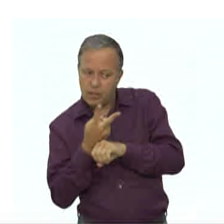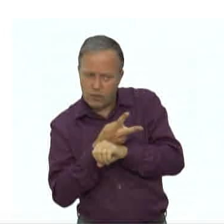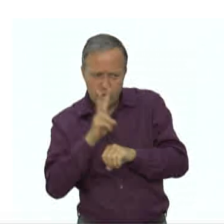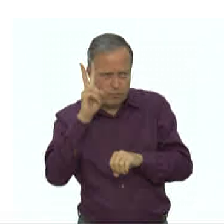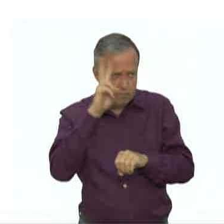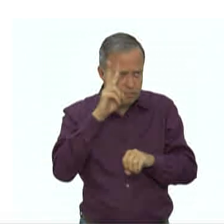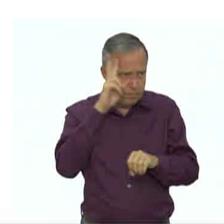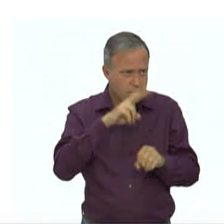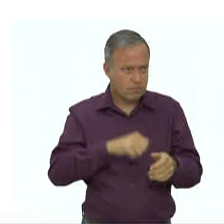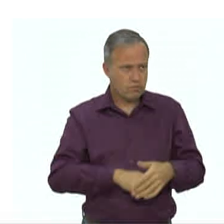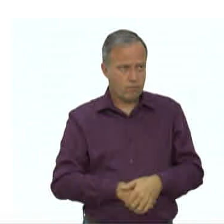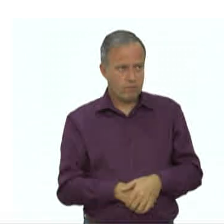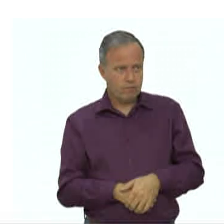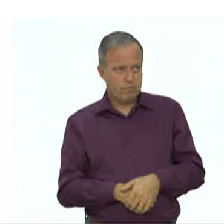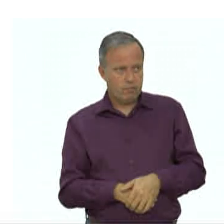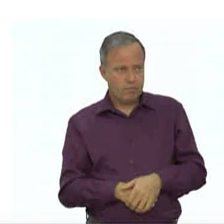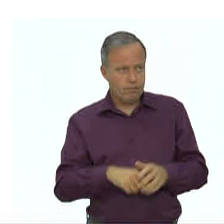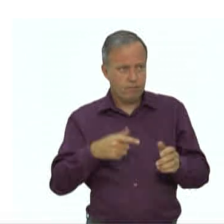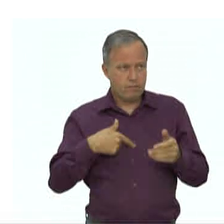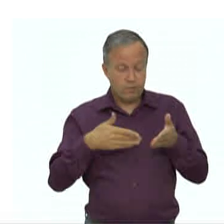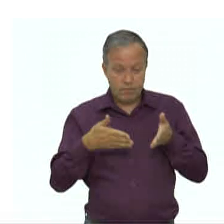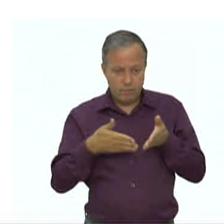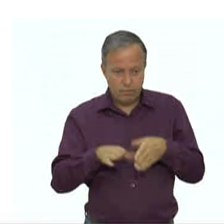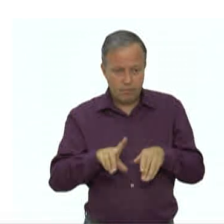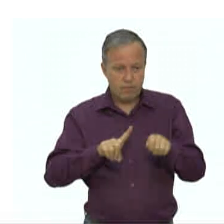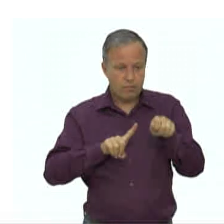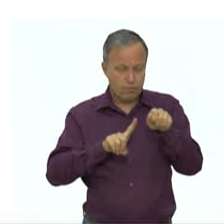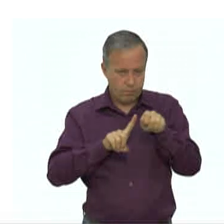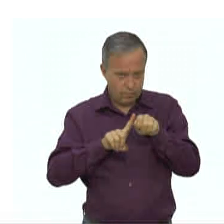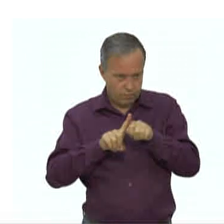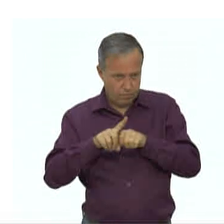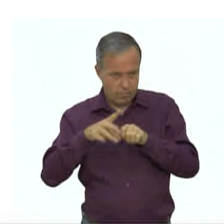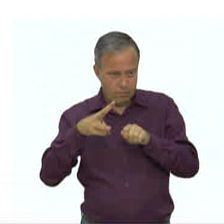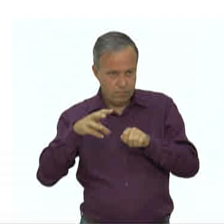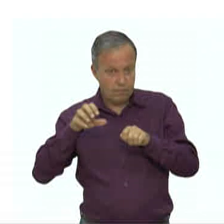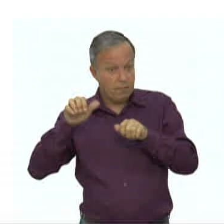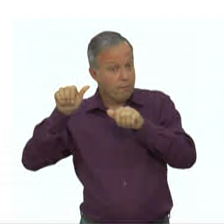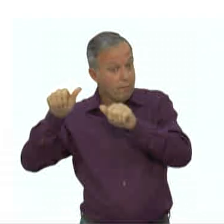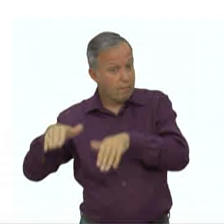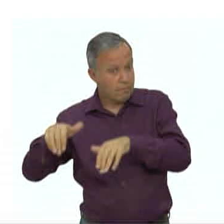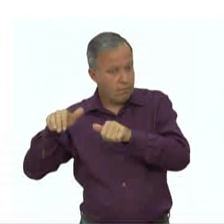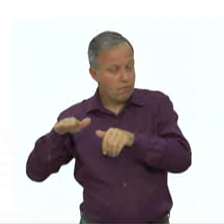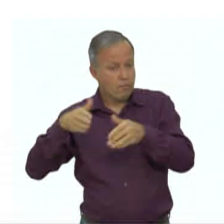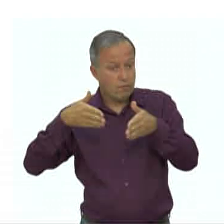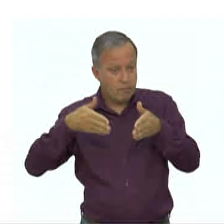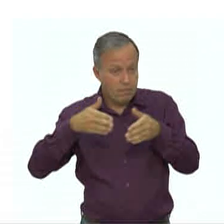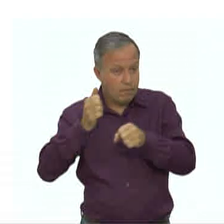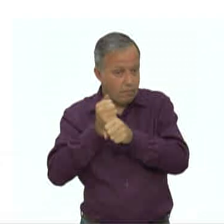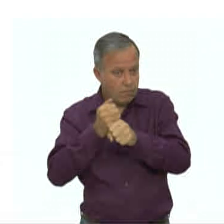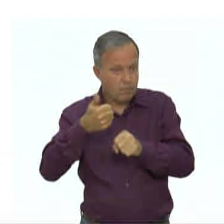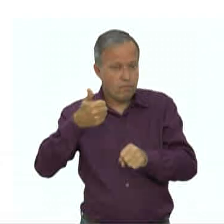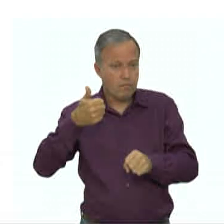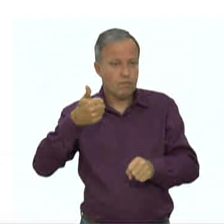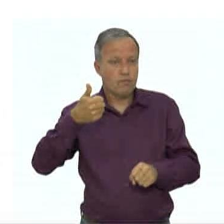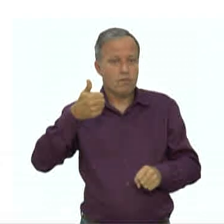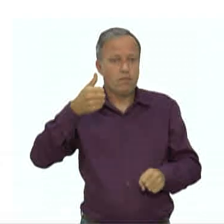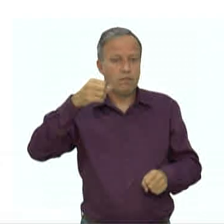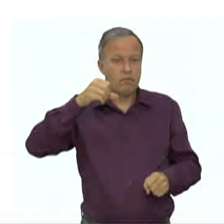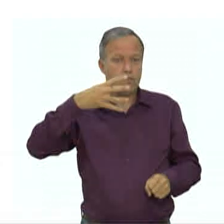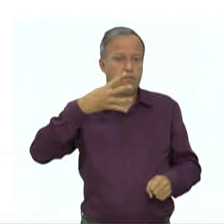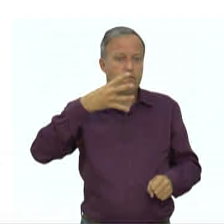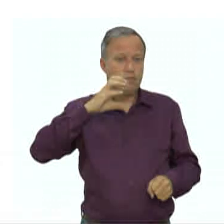Diz assim: Nasci el 3 de septiembre de 1940, mientras